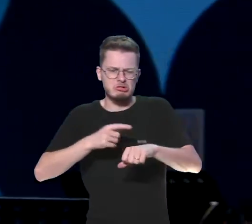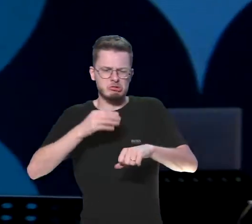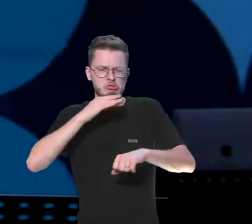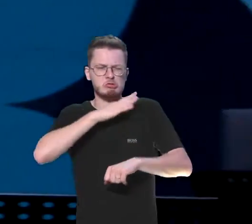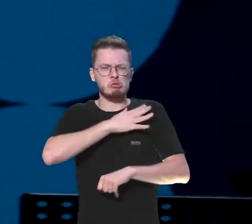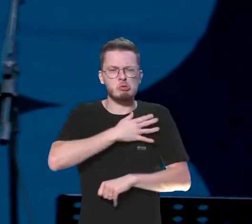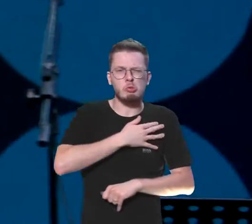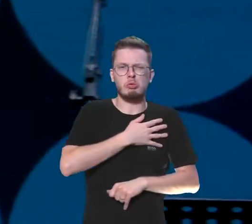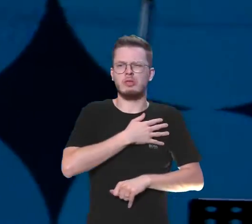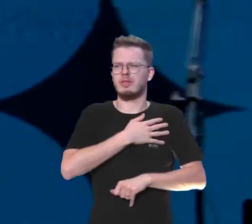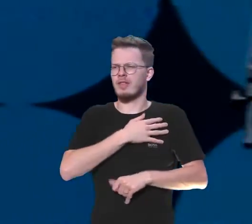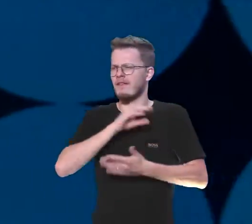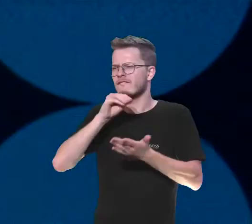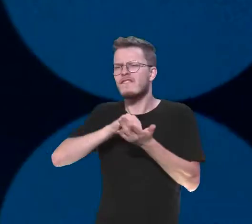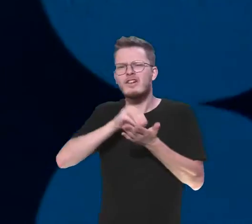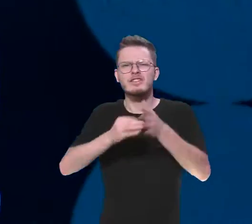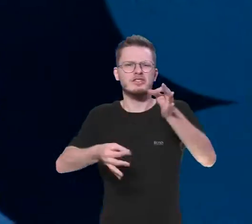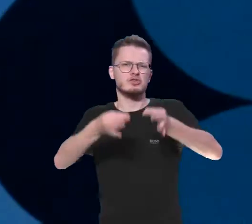injustiçado.